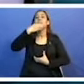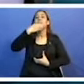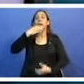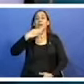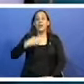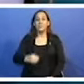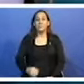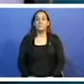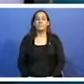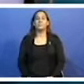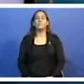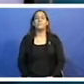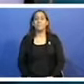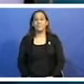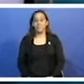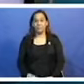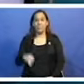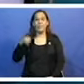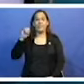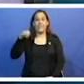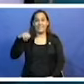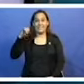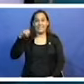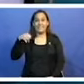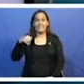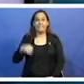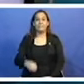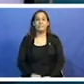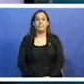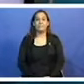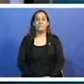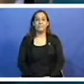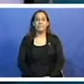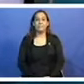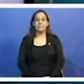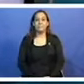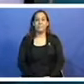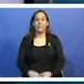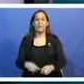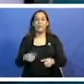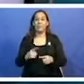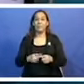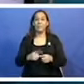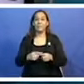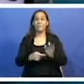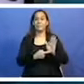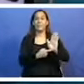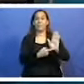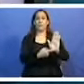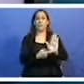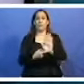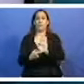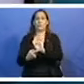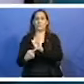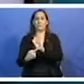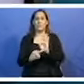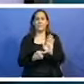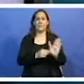a girafa, ó. Por que que a gente sabe que é a girafa? Porque ela tá aqui, ó, na frente, ela comanda a